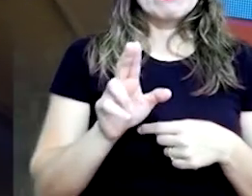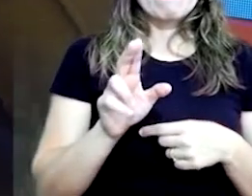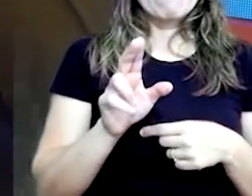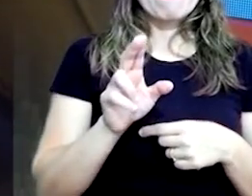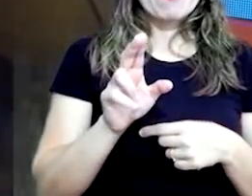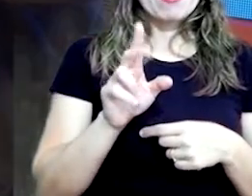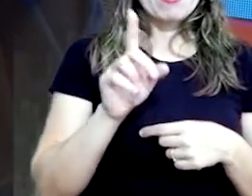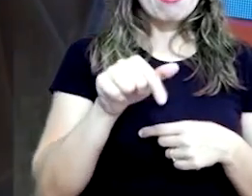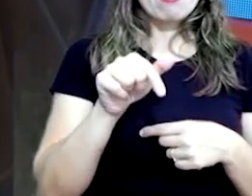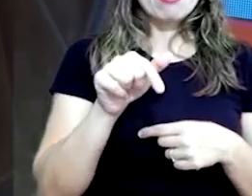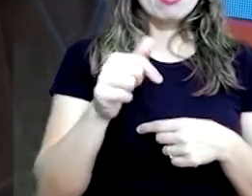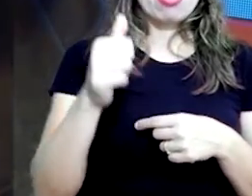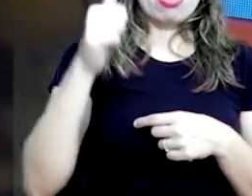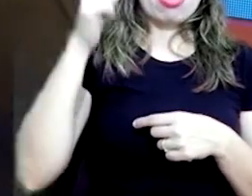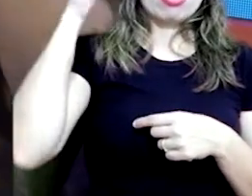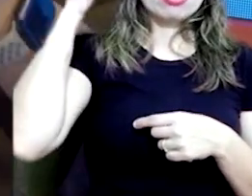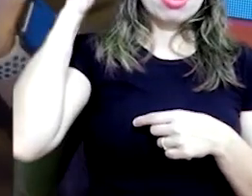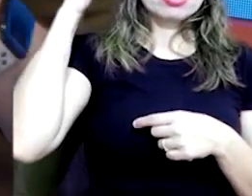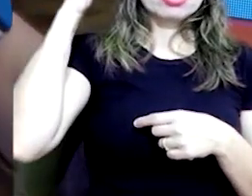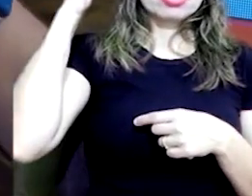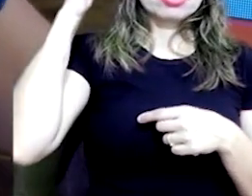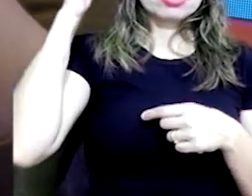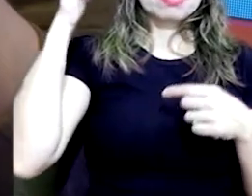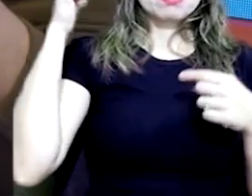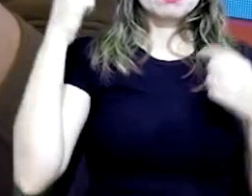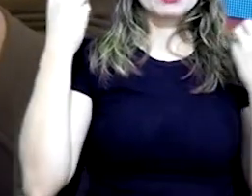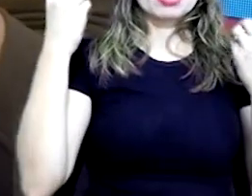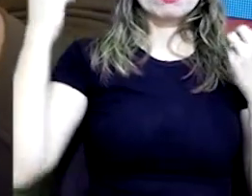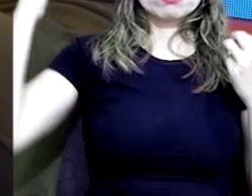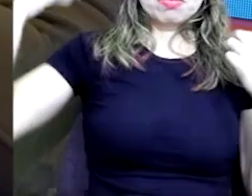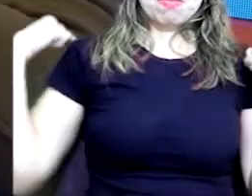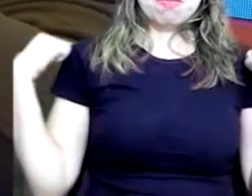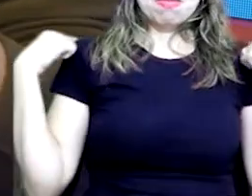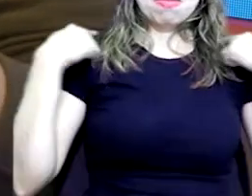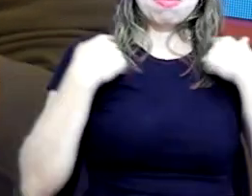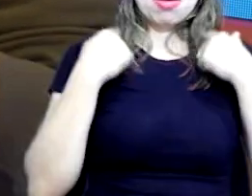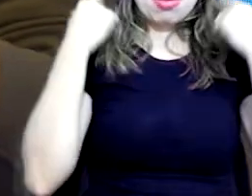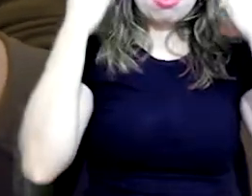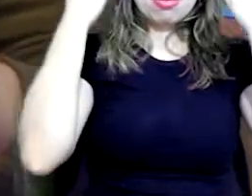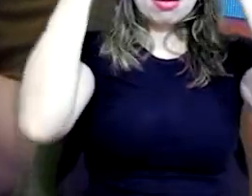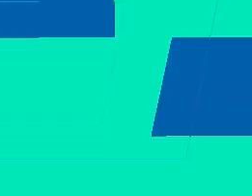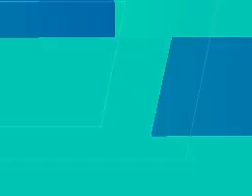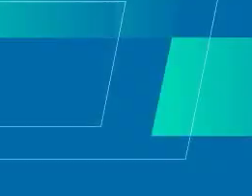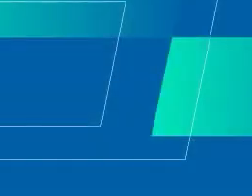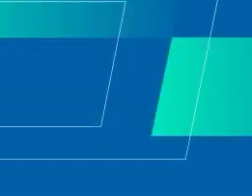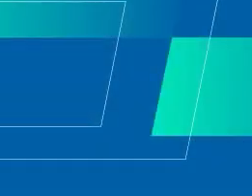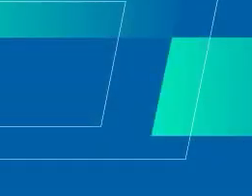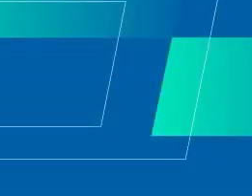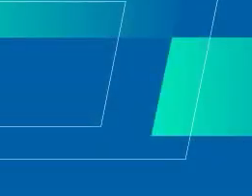fazer uma marcação no entorno de você. Então já dá um efeito absurdamente legal.